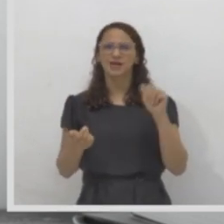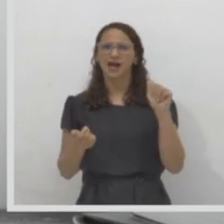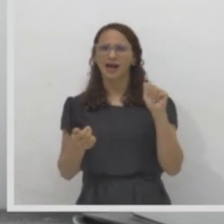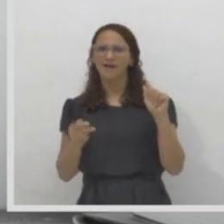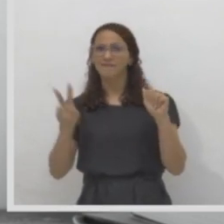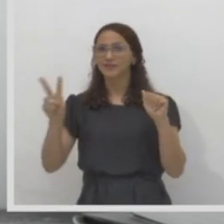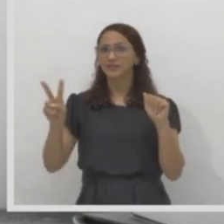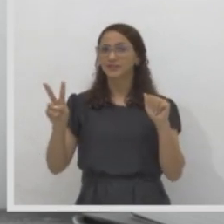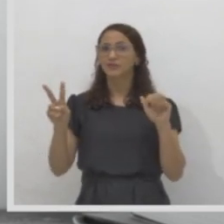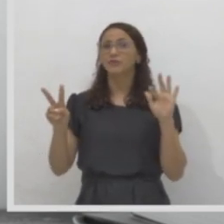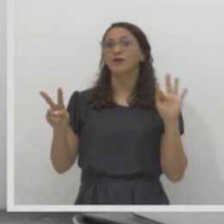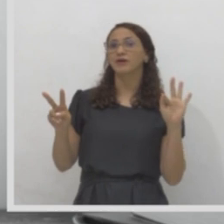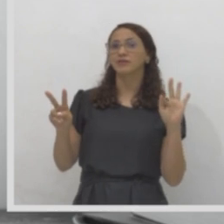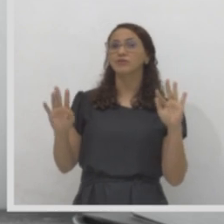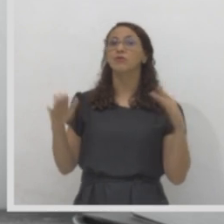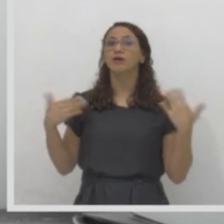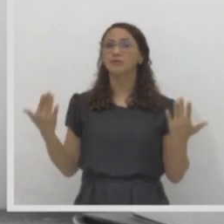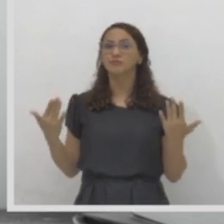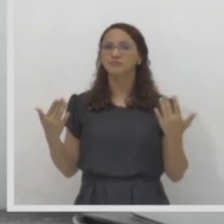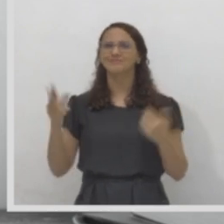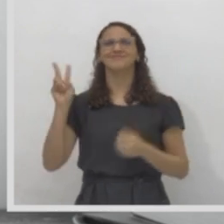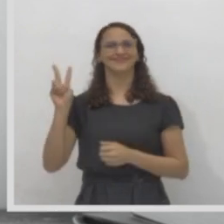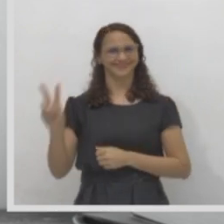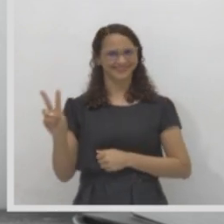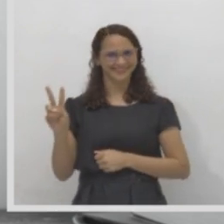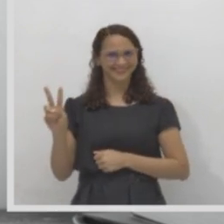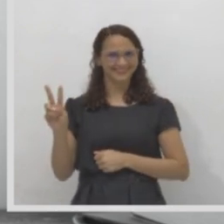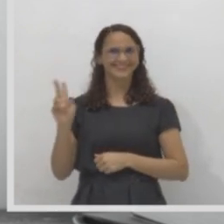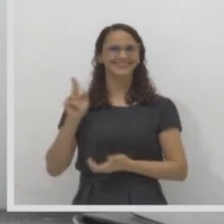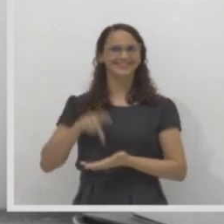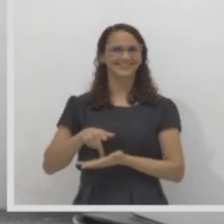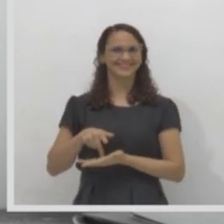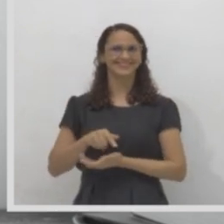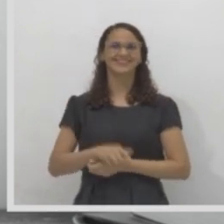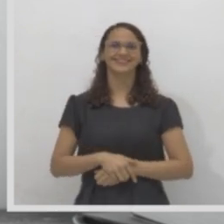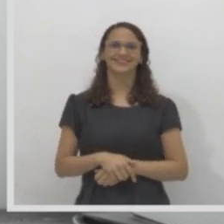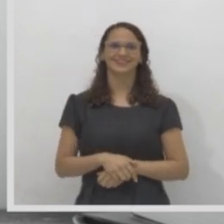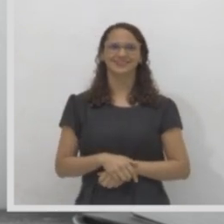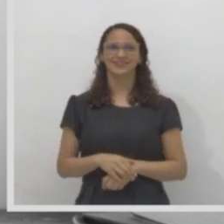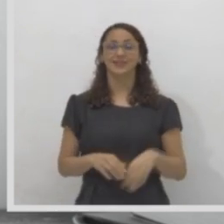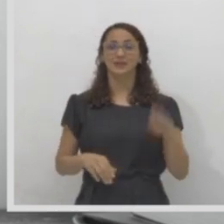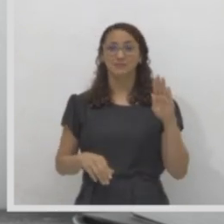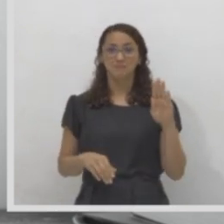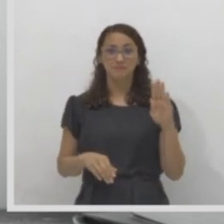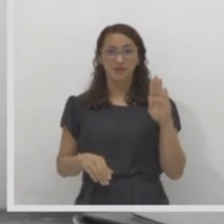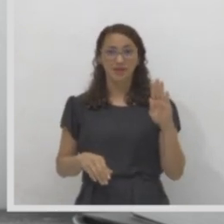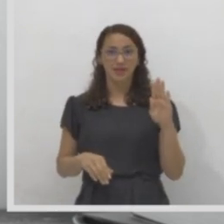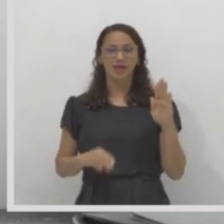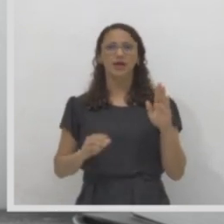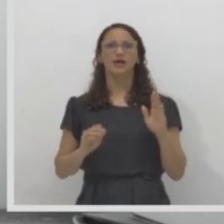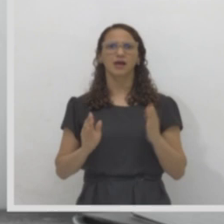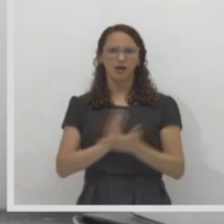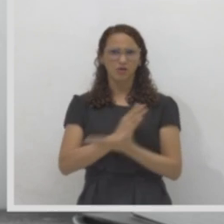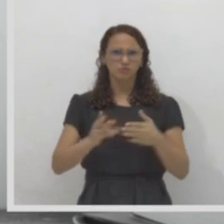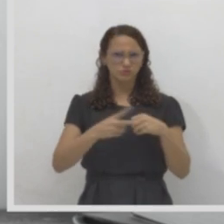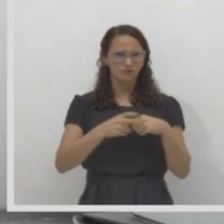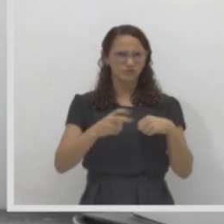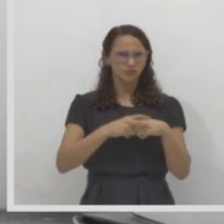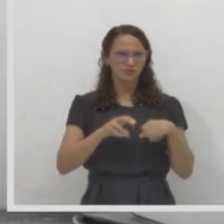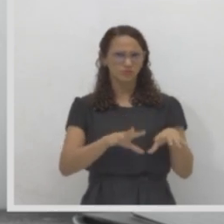Verdadeiro. Você acertou. A letra B. Alguns vírus podem causar doenças como a gripe, o sarampo e a